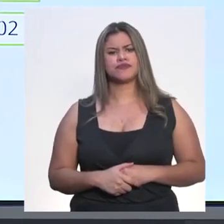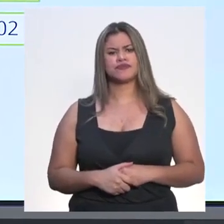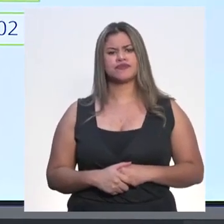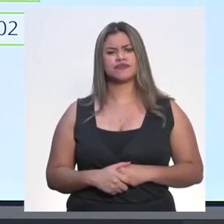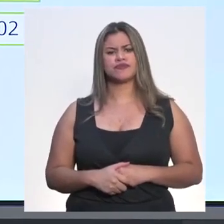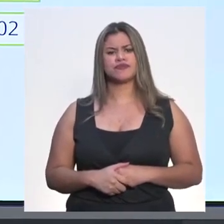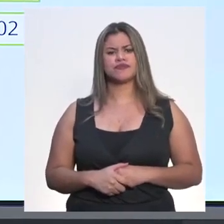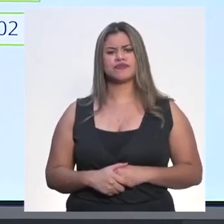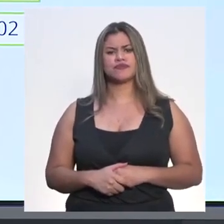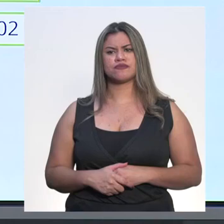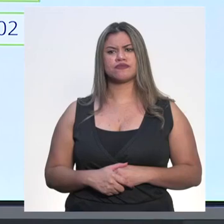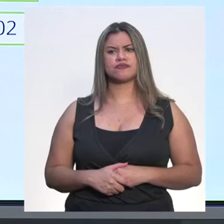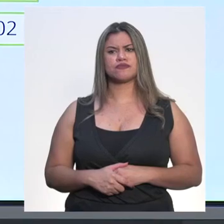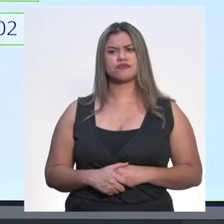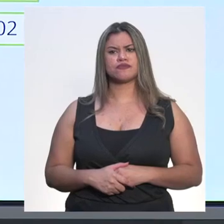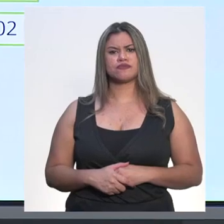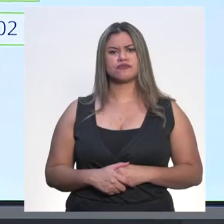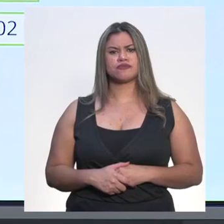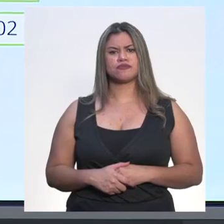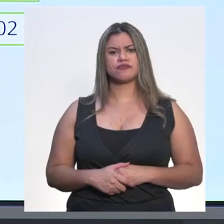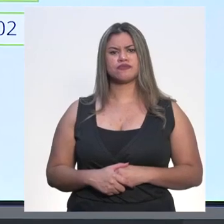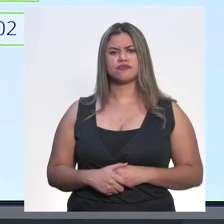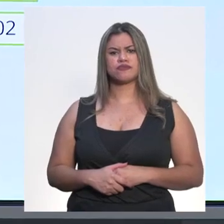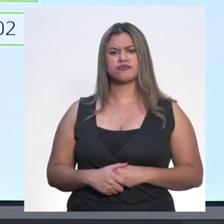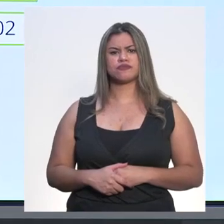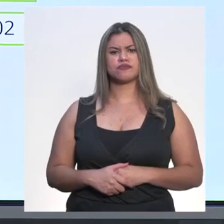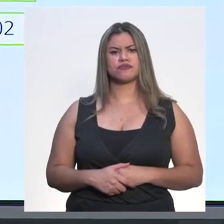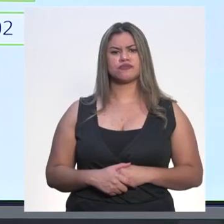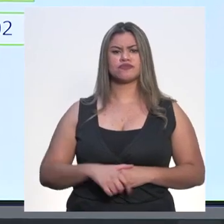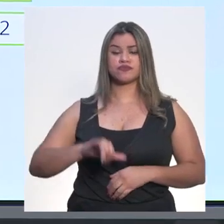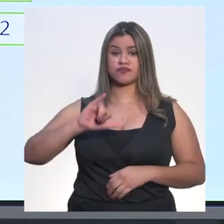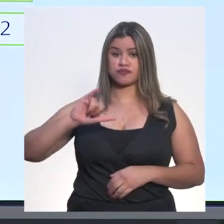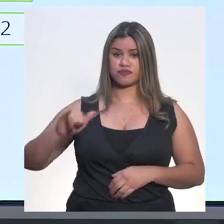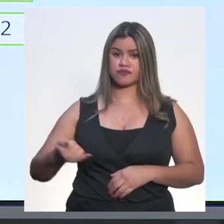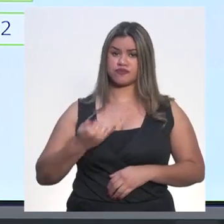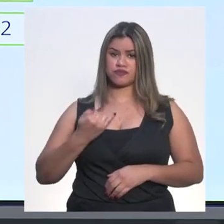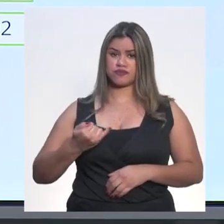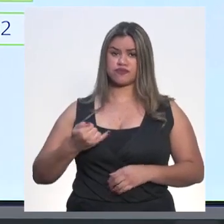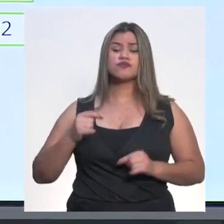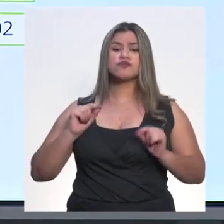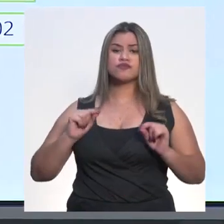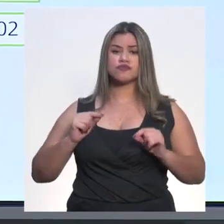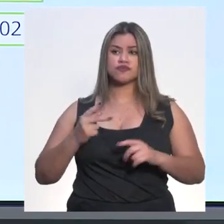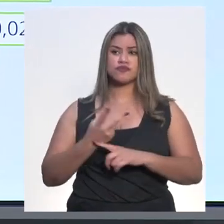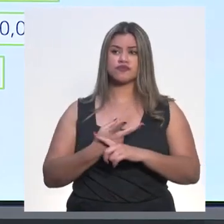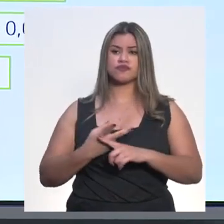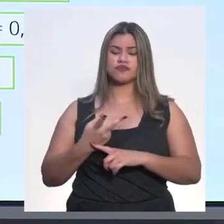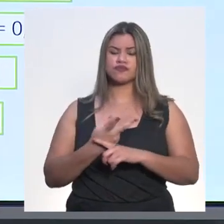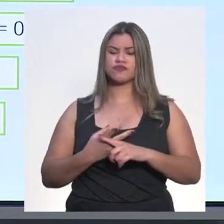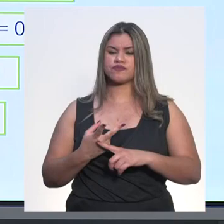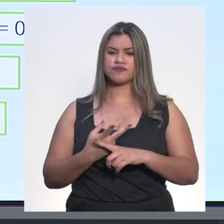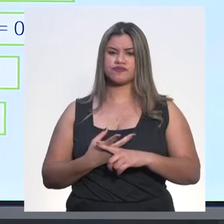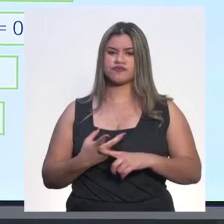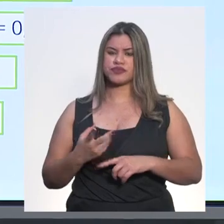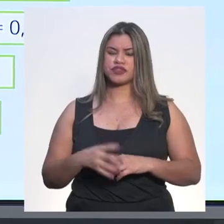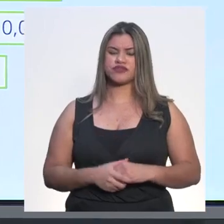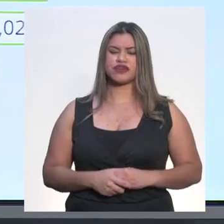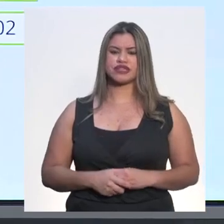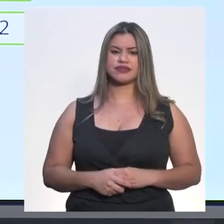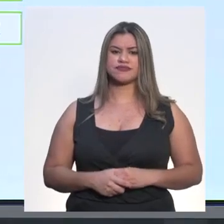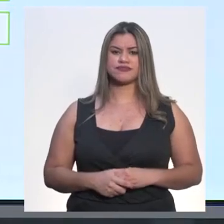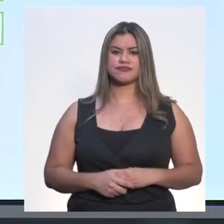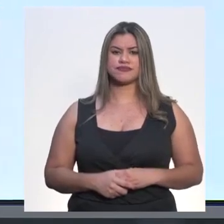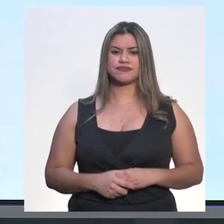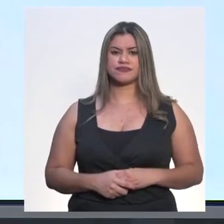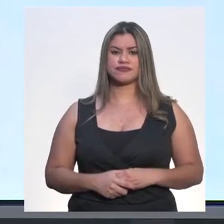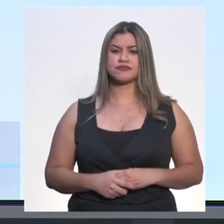monte de tinta, porque senão vai ficar parecendo um I. Um J. Então, é isso que eu estou procurando. Olha, teve um aluno que fez